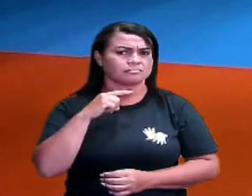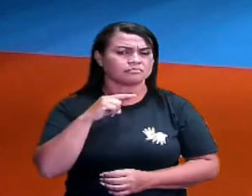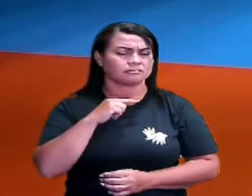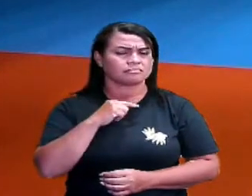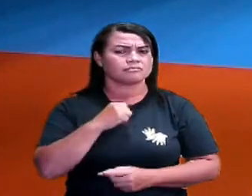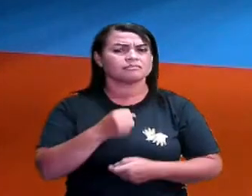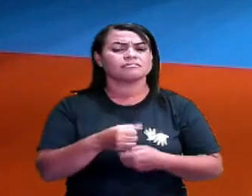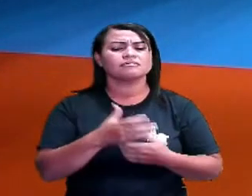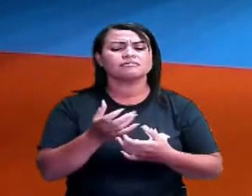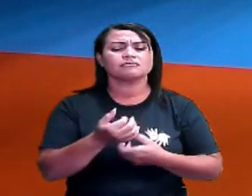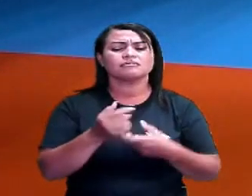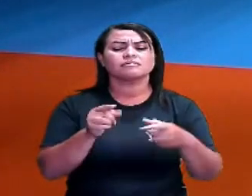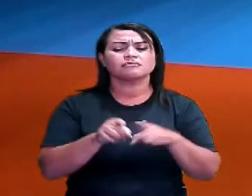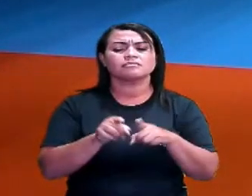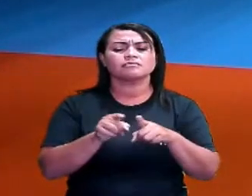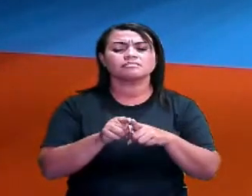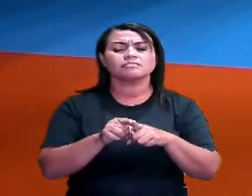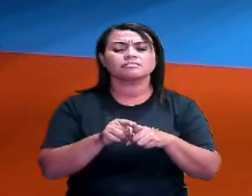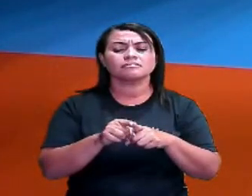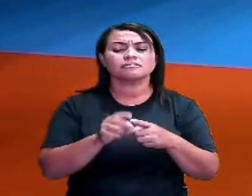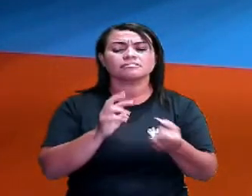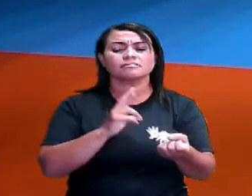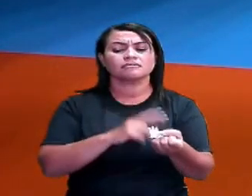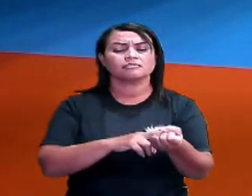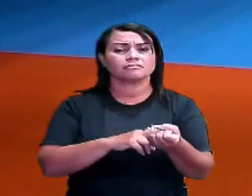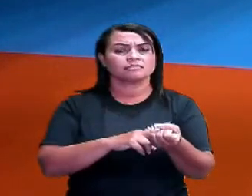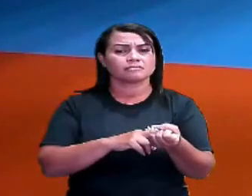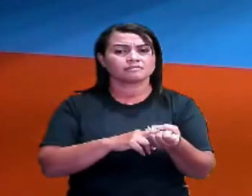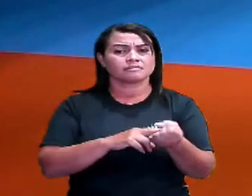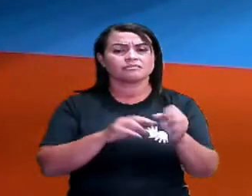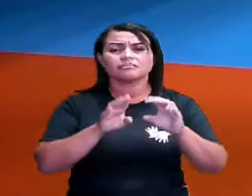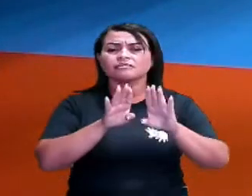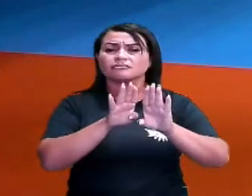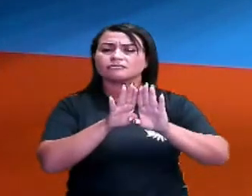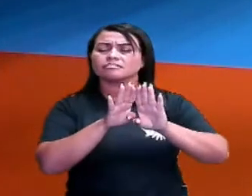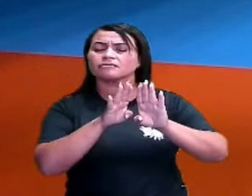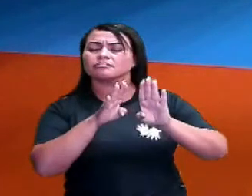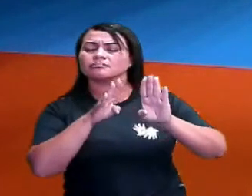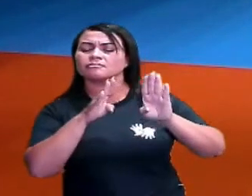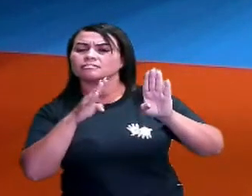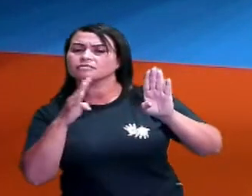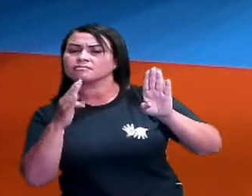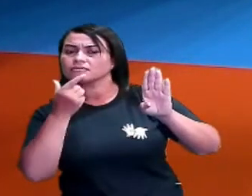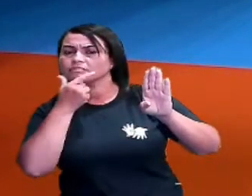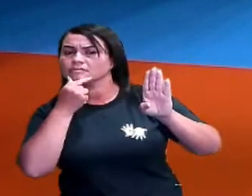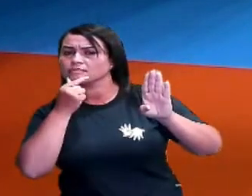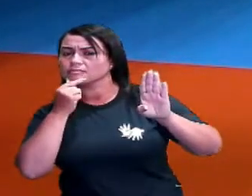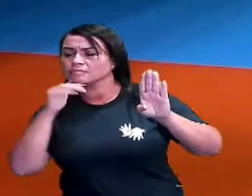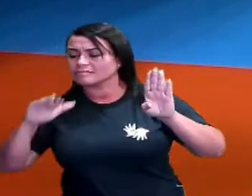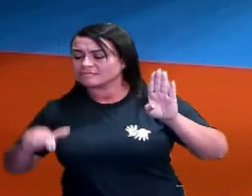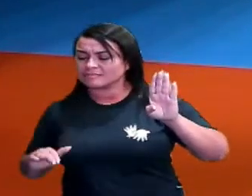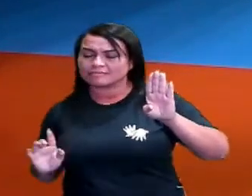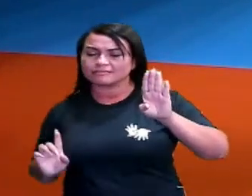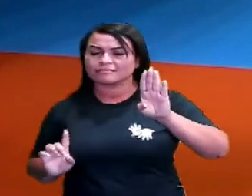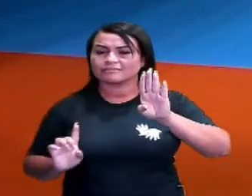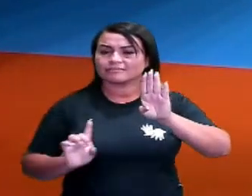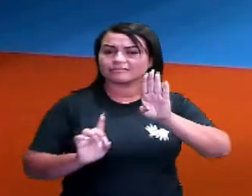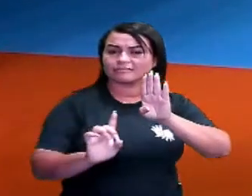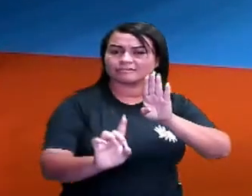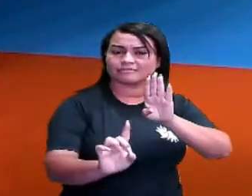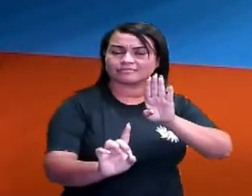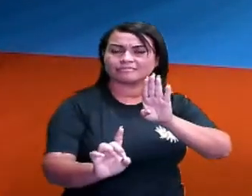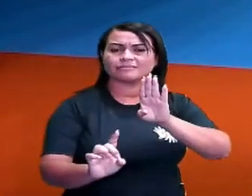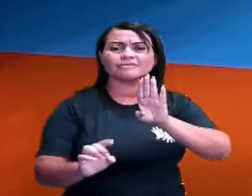aqui, temos aqui, ó, rima. Eu abro devagarinho para passar o menininho.